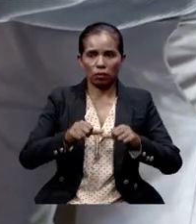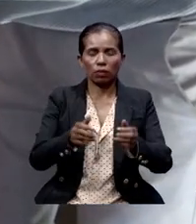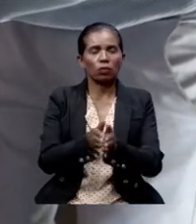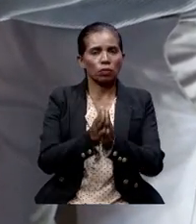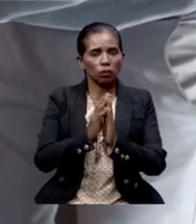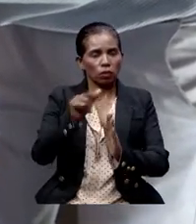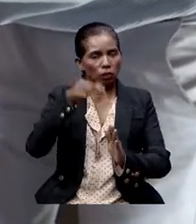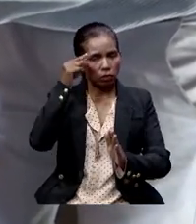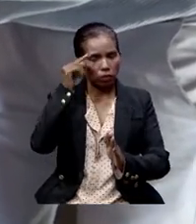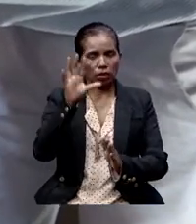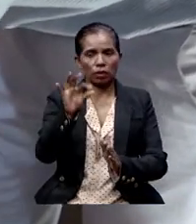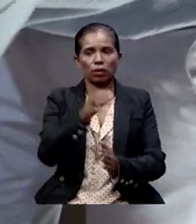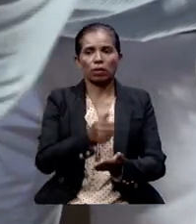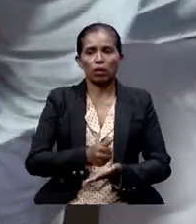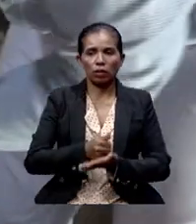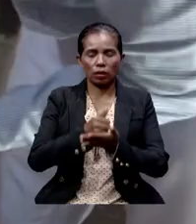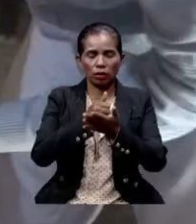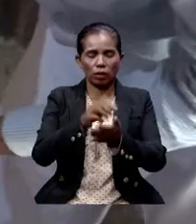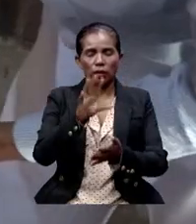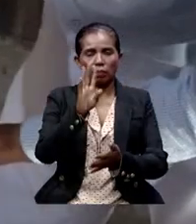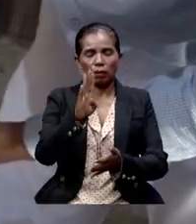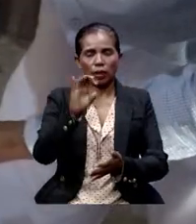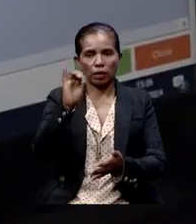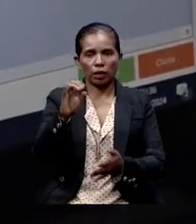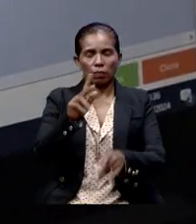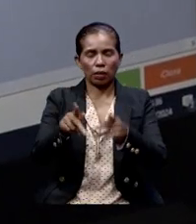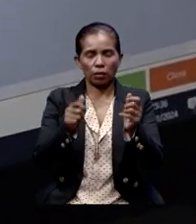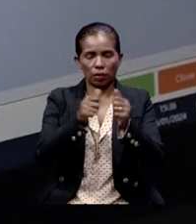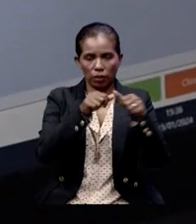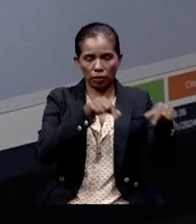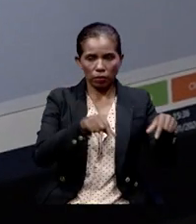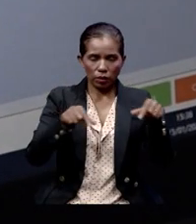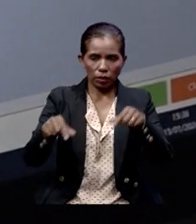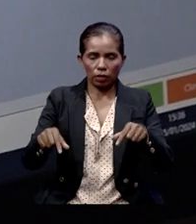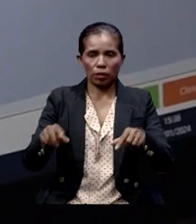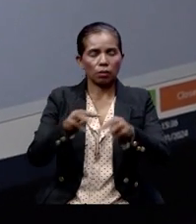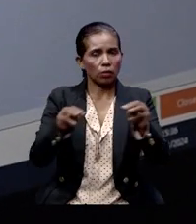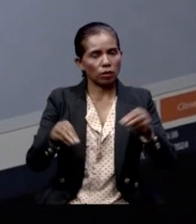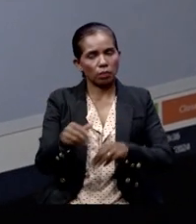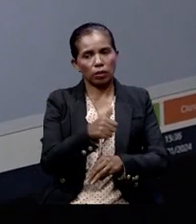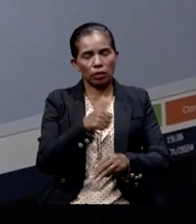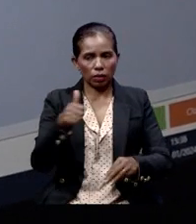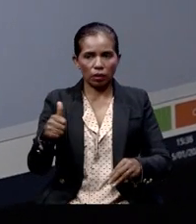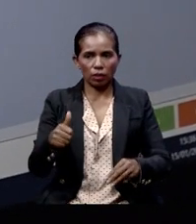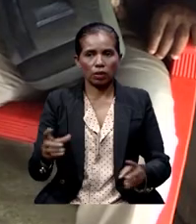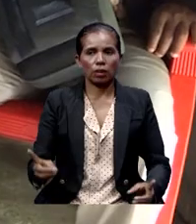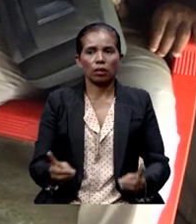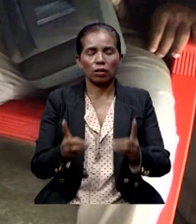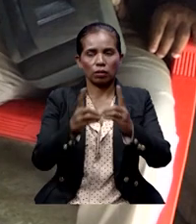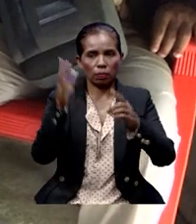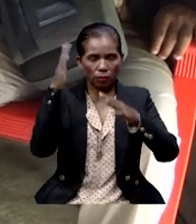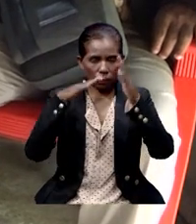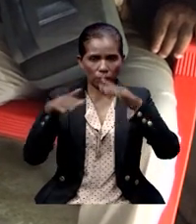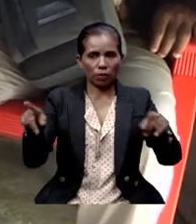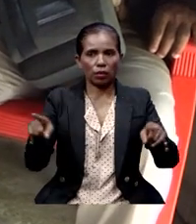governo da CIA ato facilita mos bilhete identidade ba ema ho condição deficiência em município selu nebe enfrenta mos problema